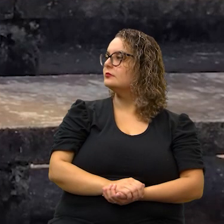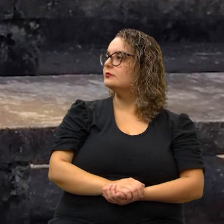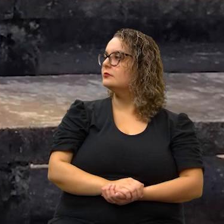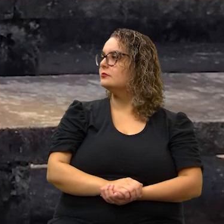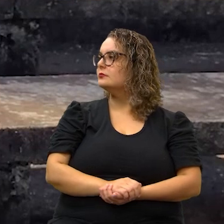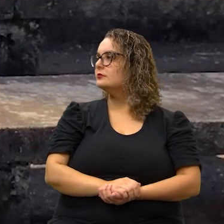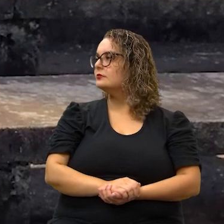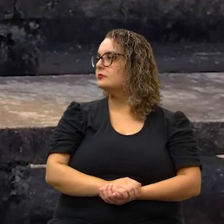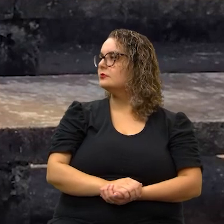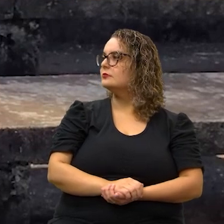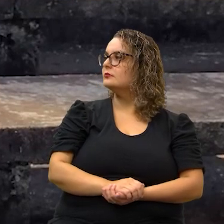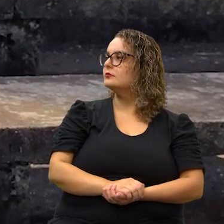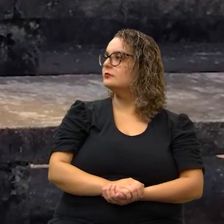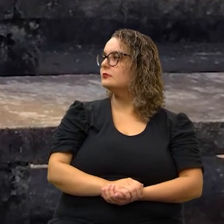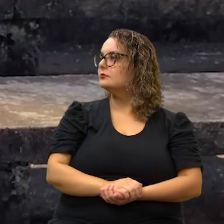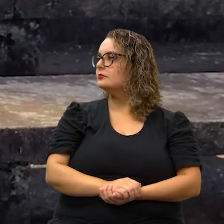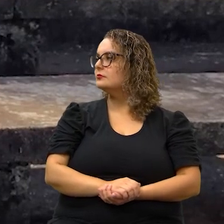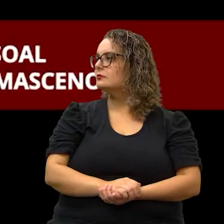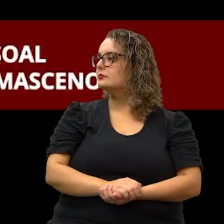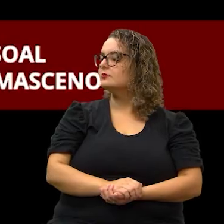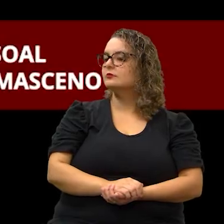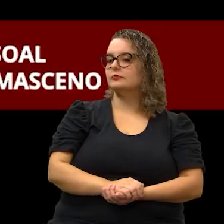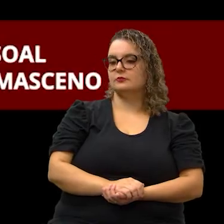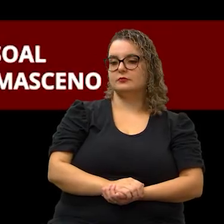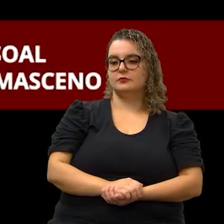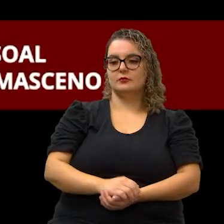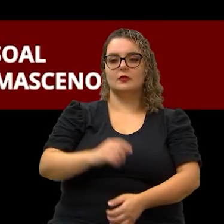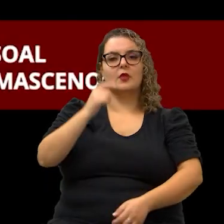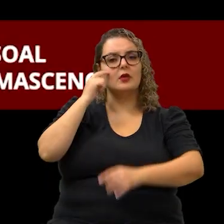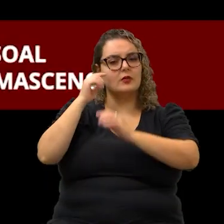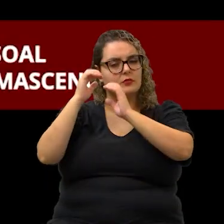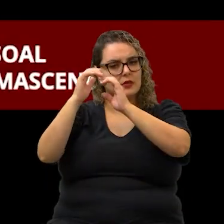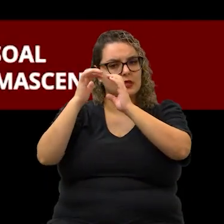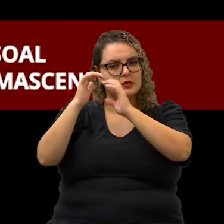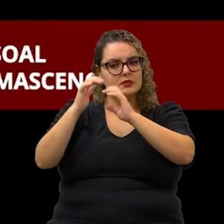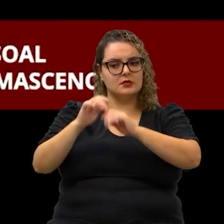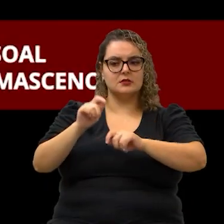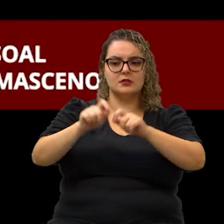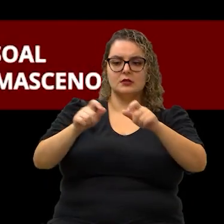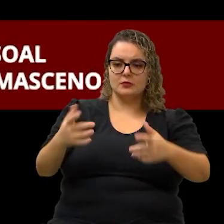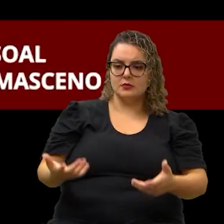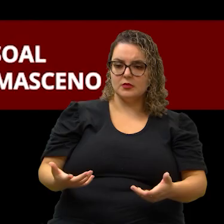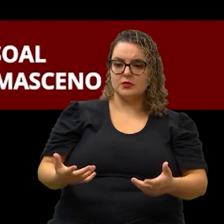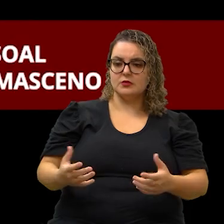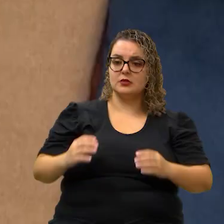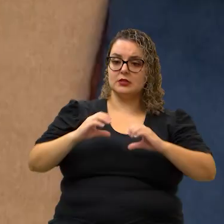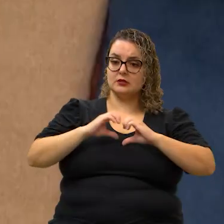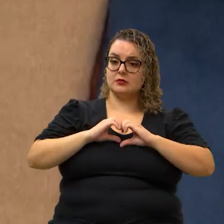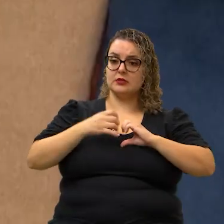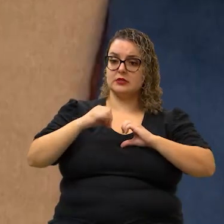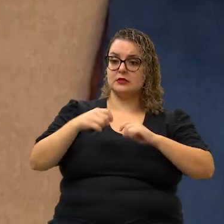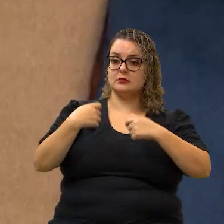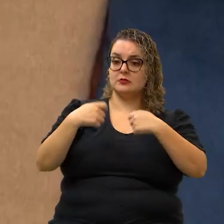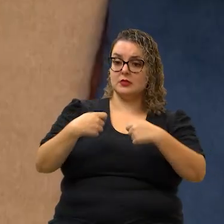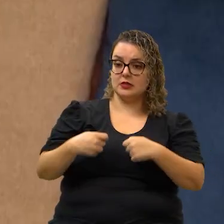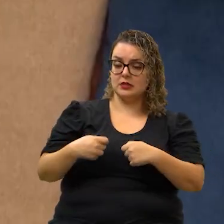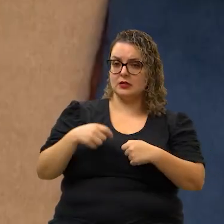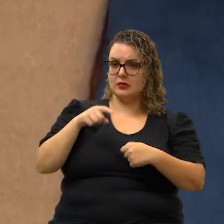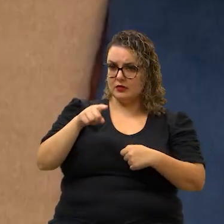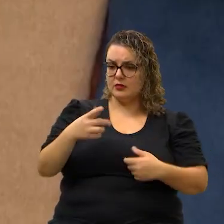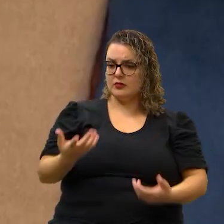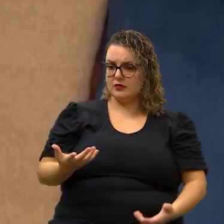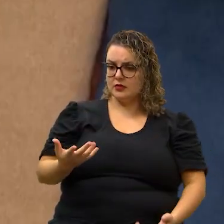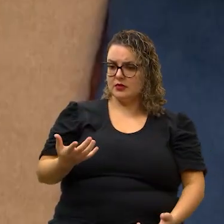Então pense nisso, pense na pessoa que você ama. Se ela precisasse, você não seria doador? Uma mensagem: